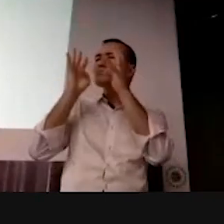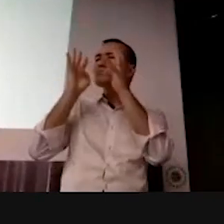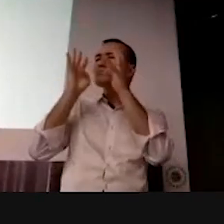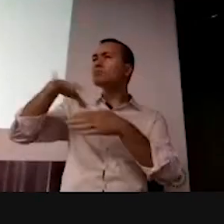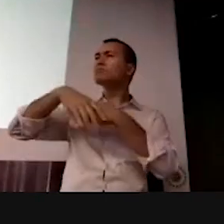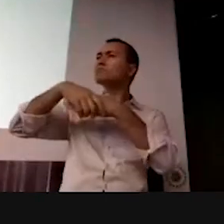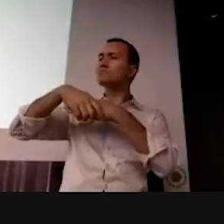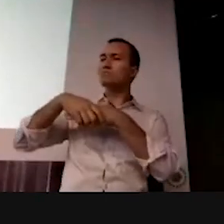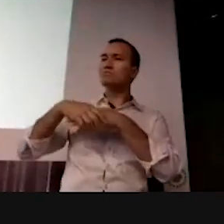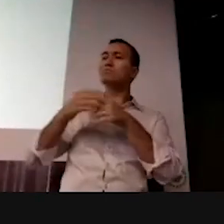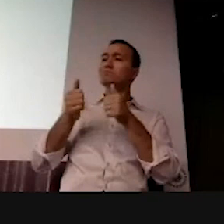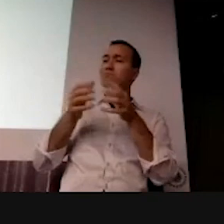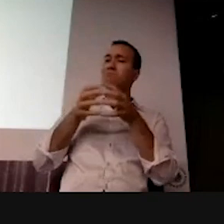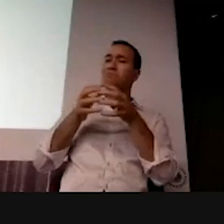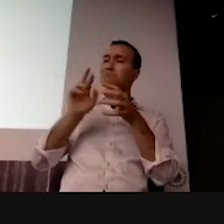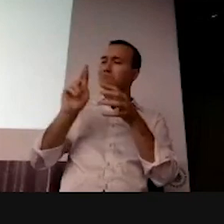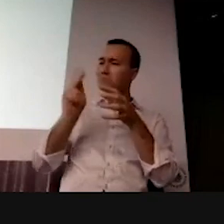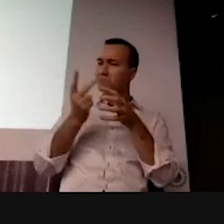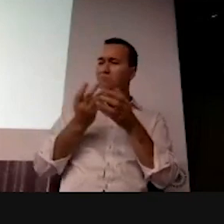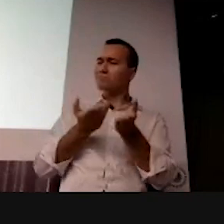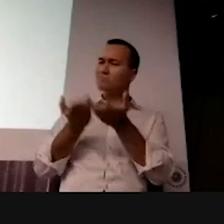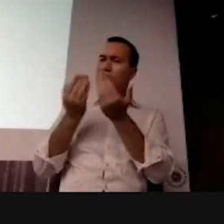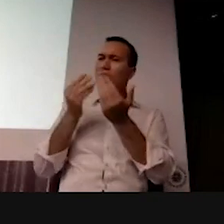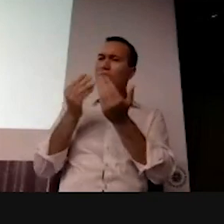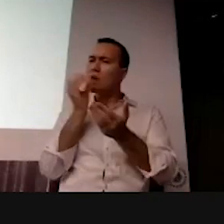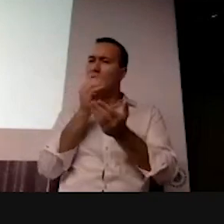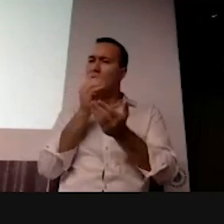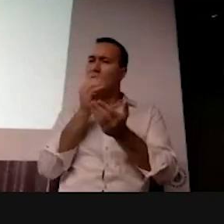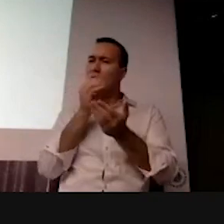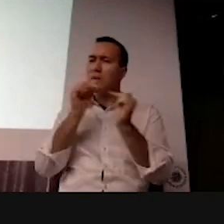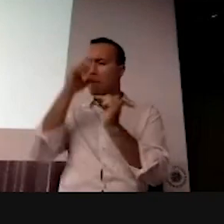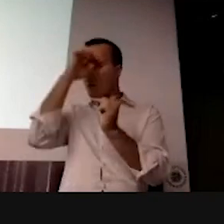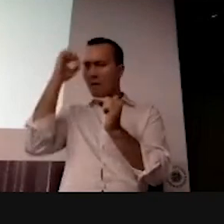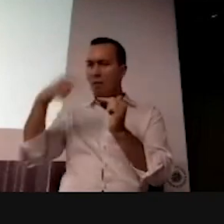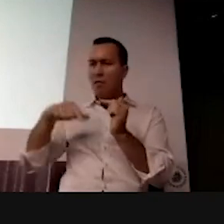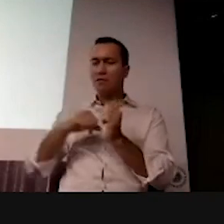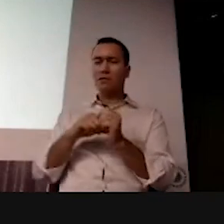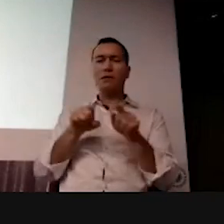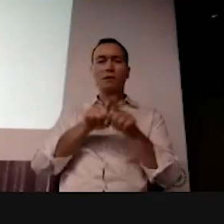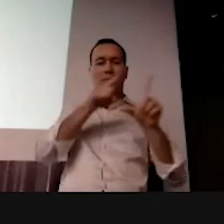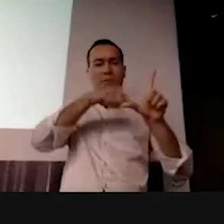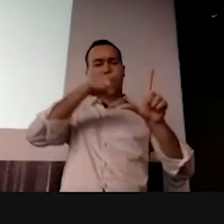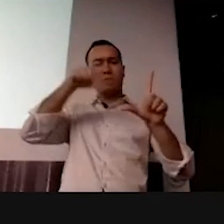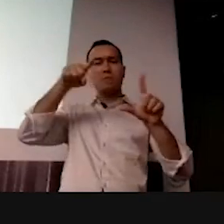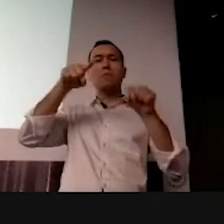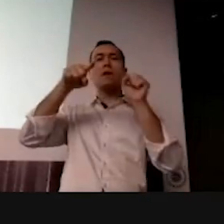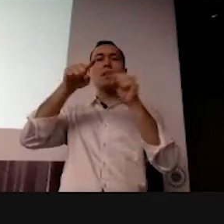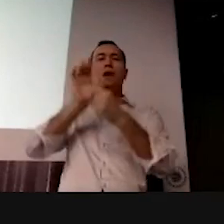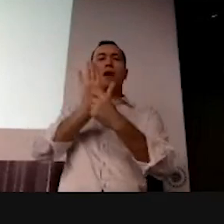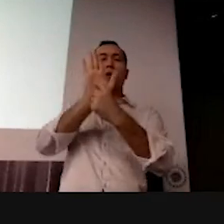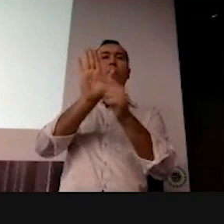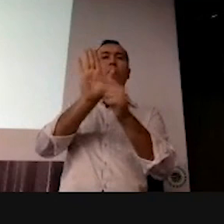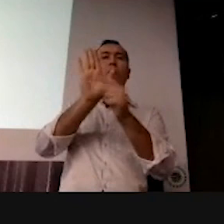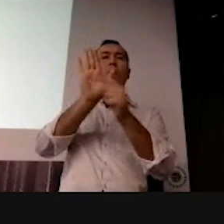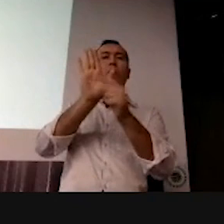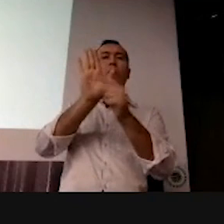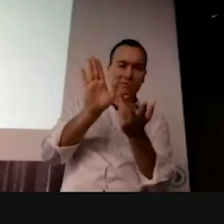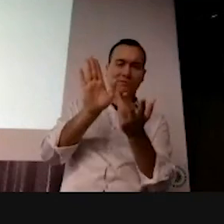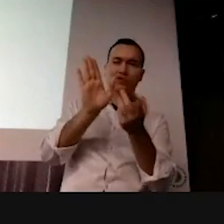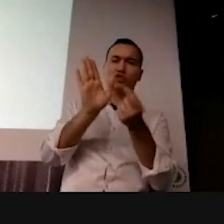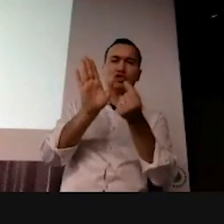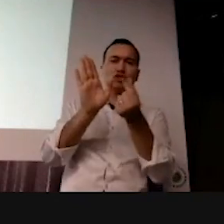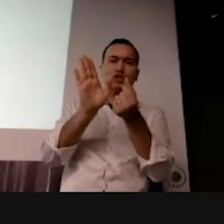novas soluções, novos conhecimentos. E as métricas? Está olhando para os indicadores? Que resultado você traz para o negócio? É só custo? Ou